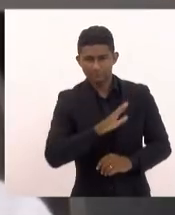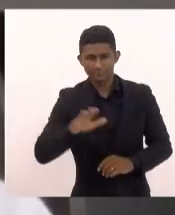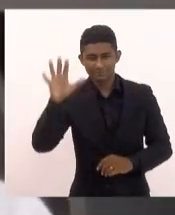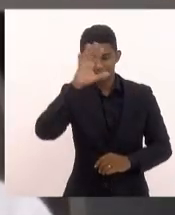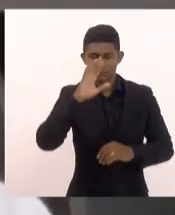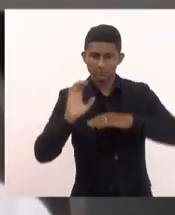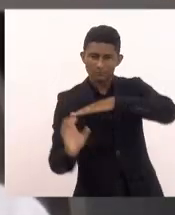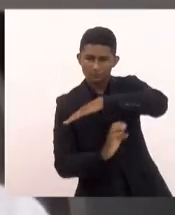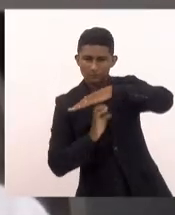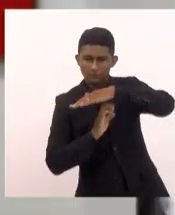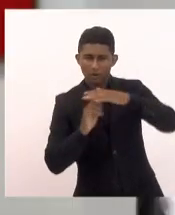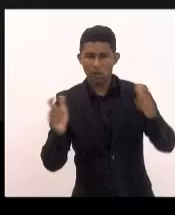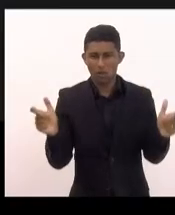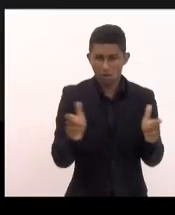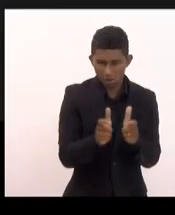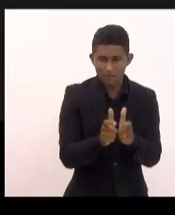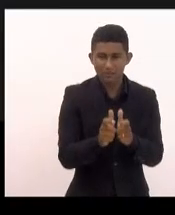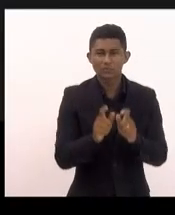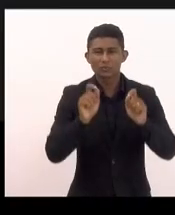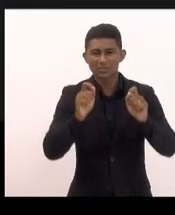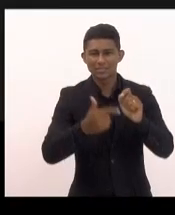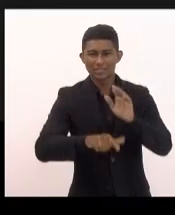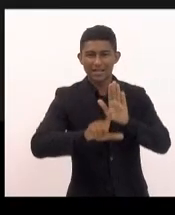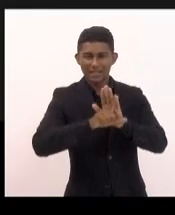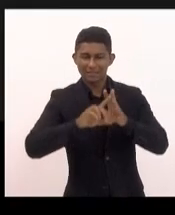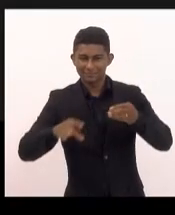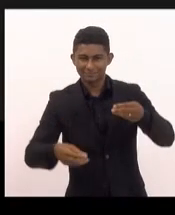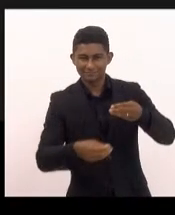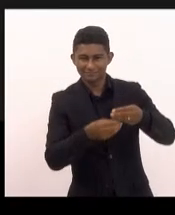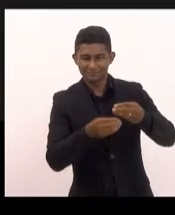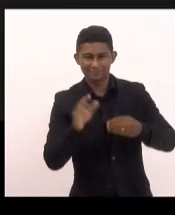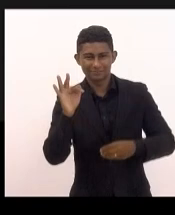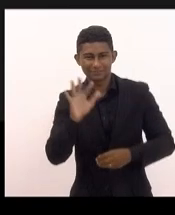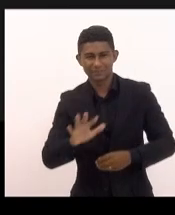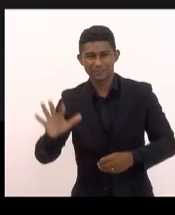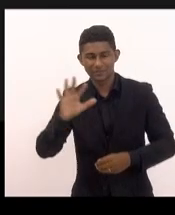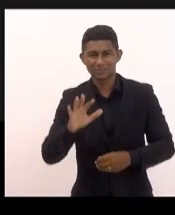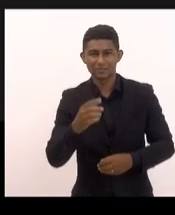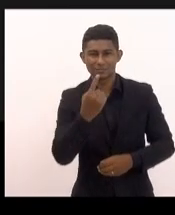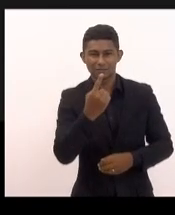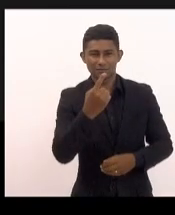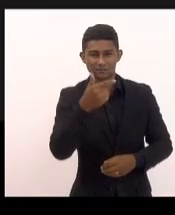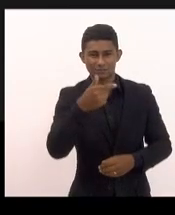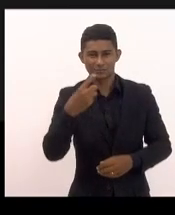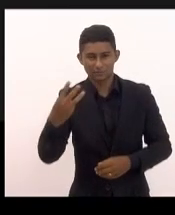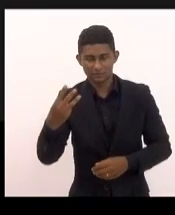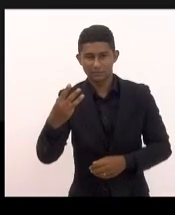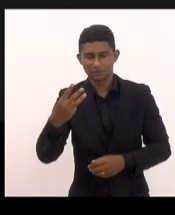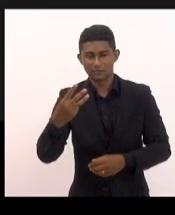de Pequeno Porte, de que trata a Lei Complementar Federal 123, de 14 de